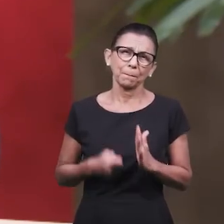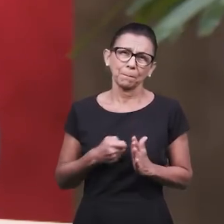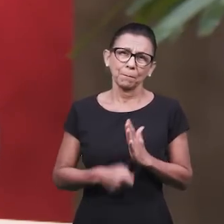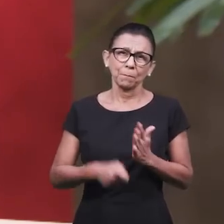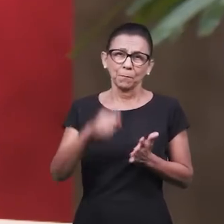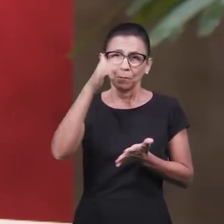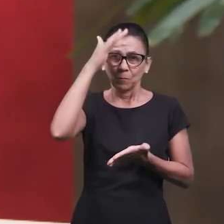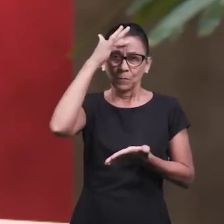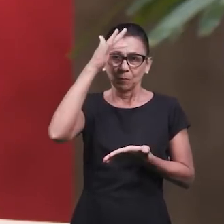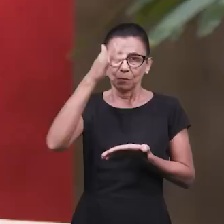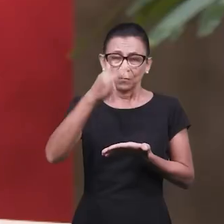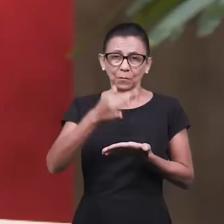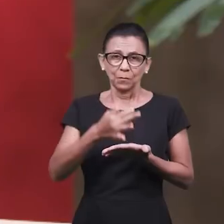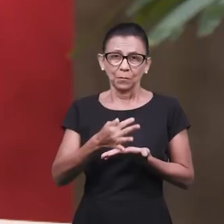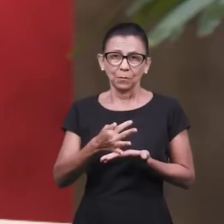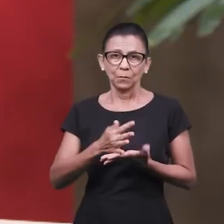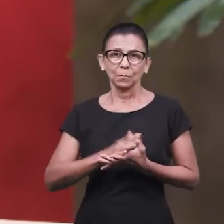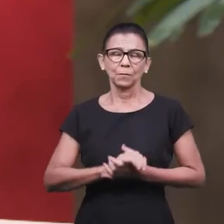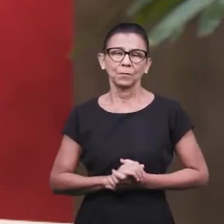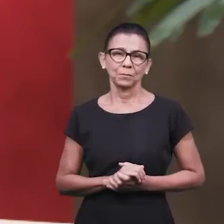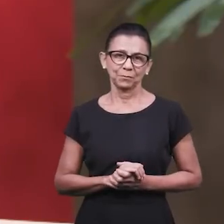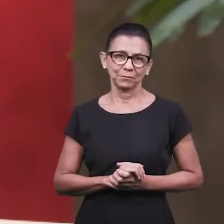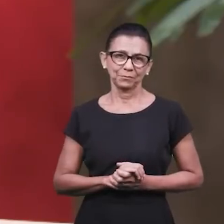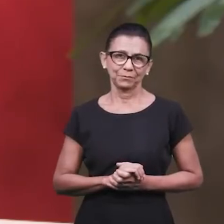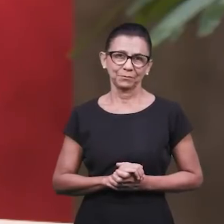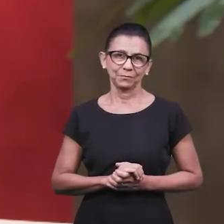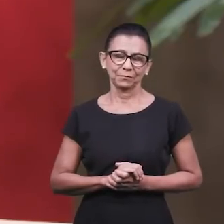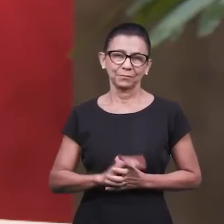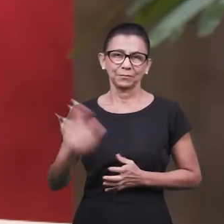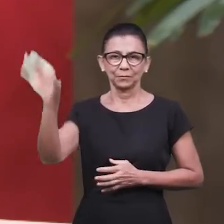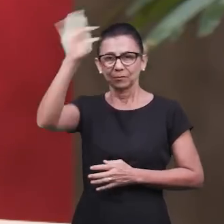fé que foi dada aos santos.